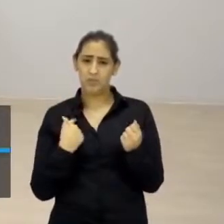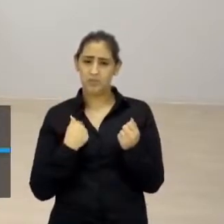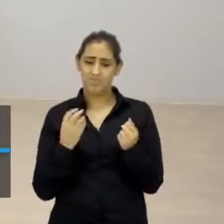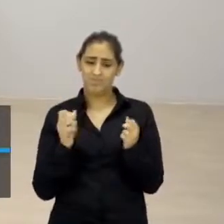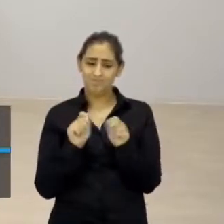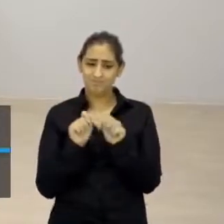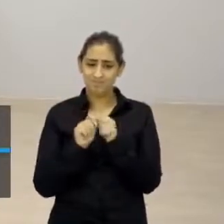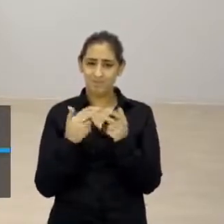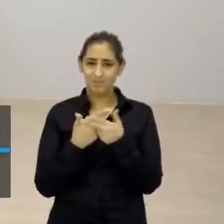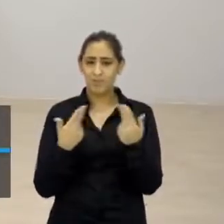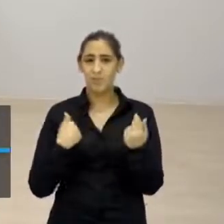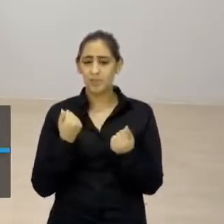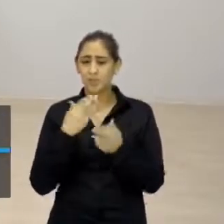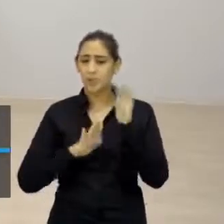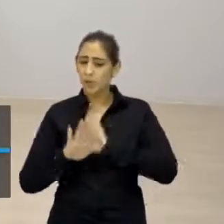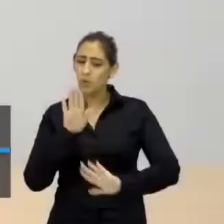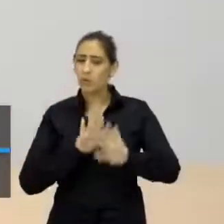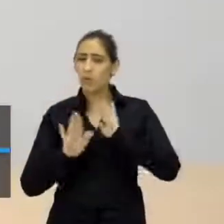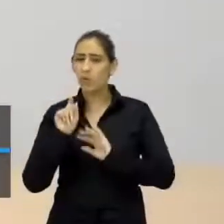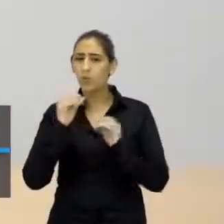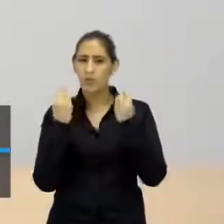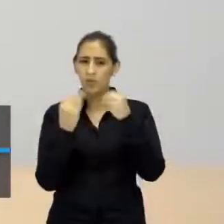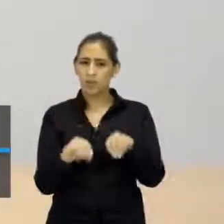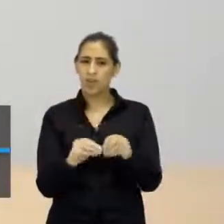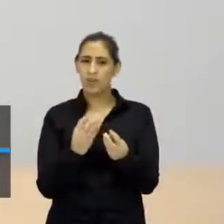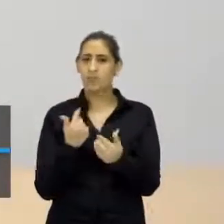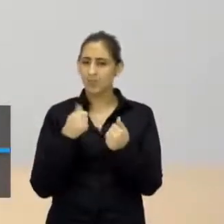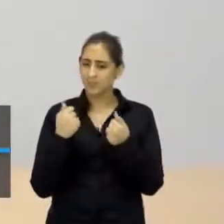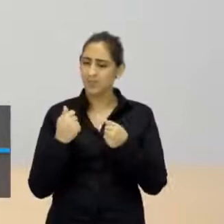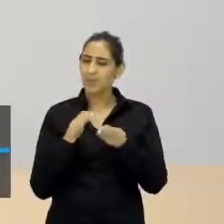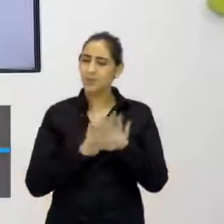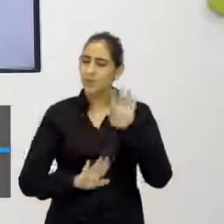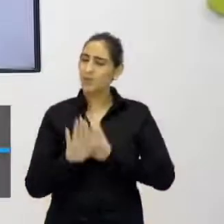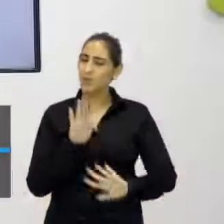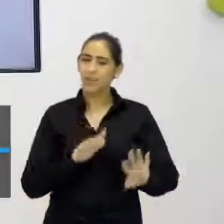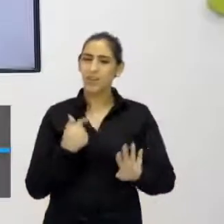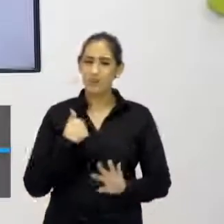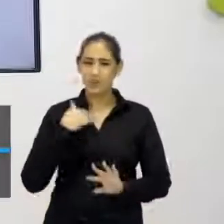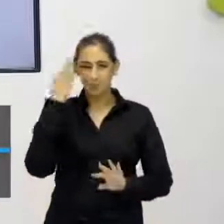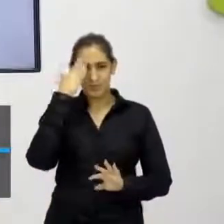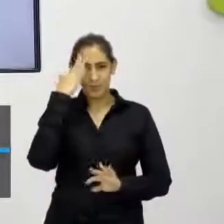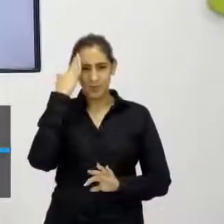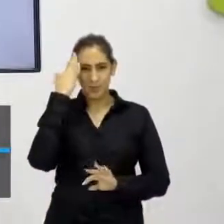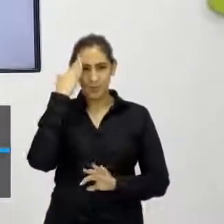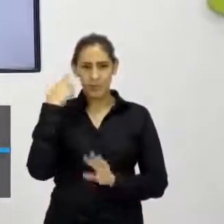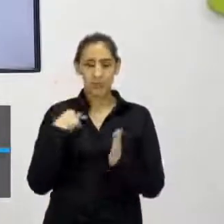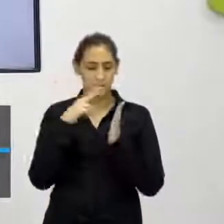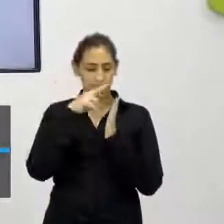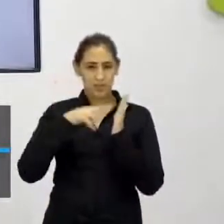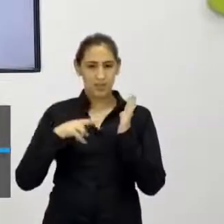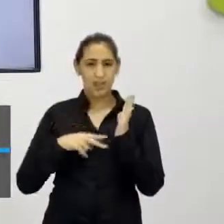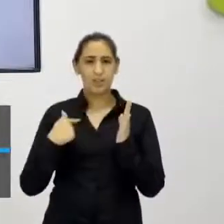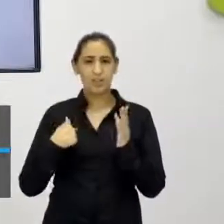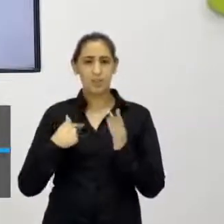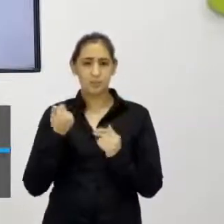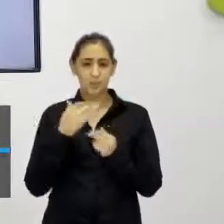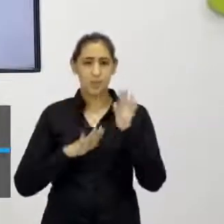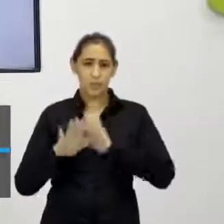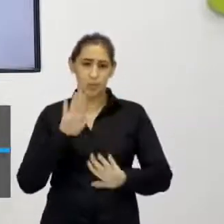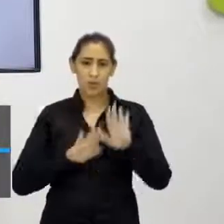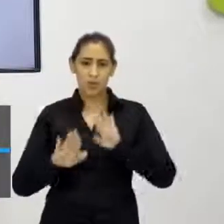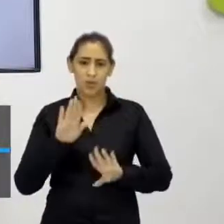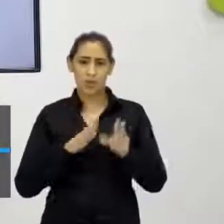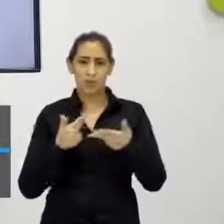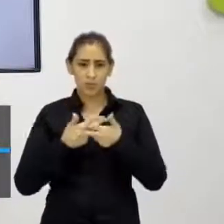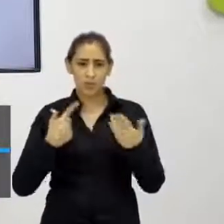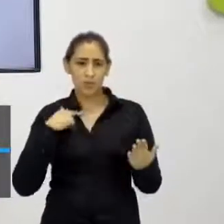cuidado na hora que você vai publicar, correto? Sim, nós temos que tomar cuidado. E eu, sabendo disso, eu, leitor, tenho que tomar cuidado com as